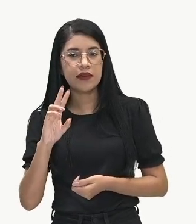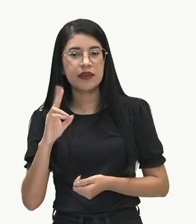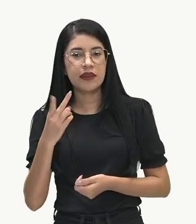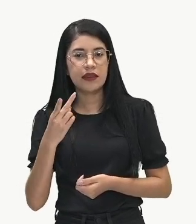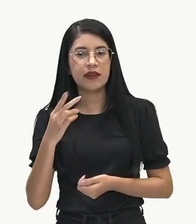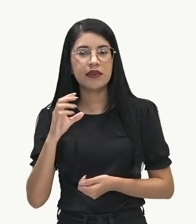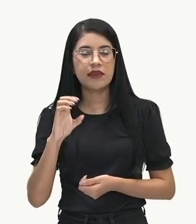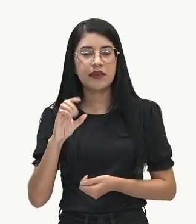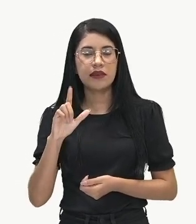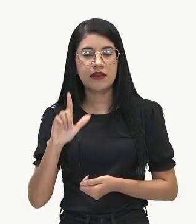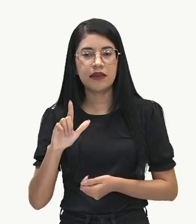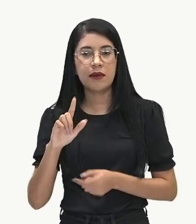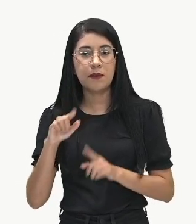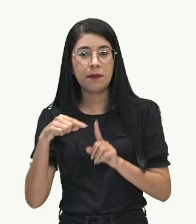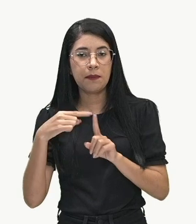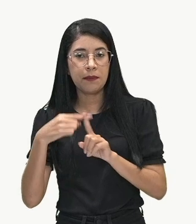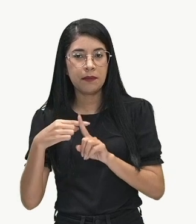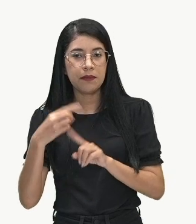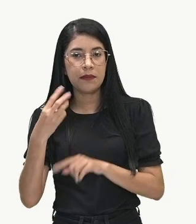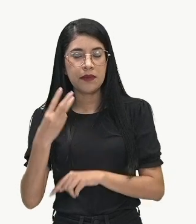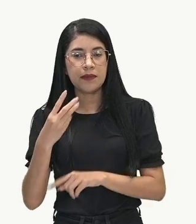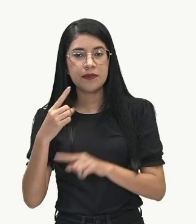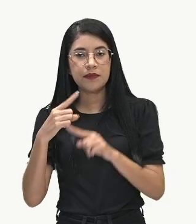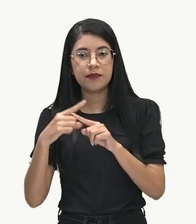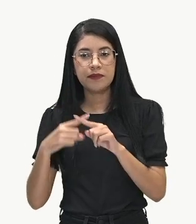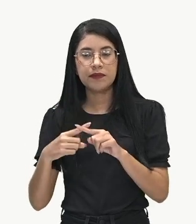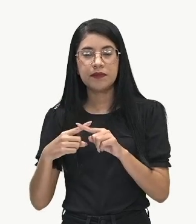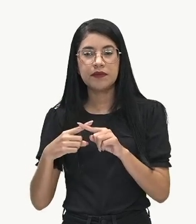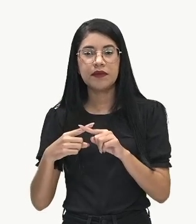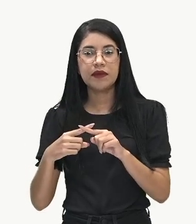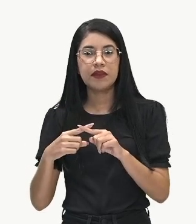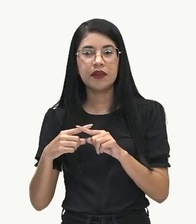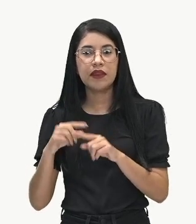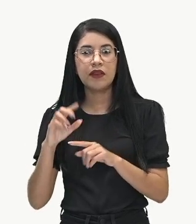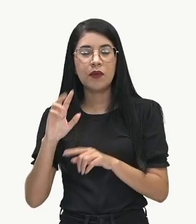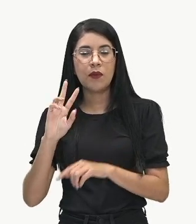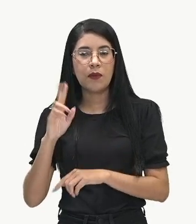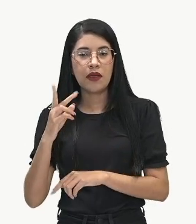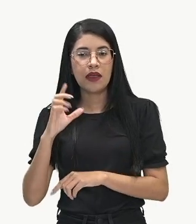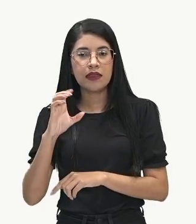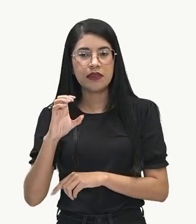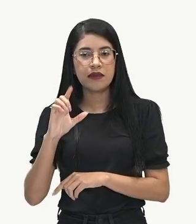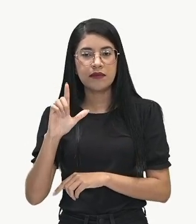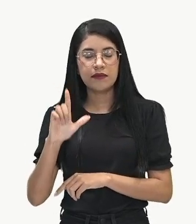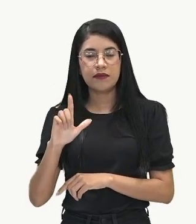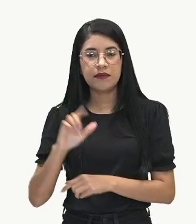mais 3 vezes a entalpia do HCl.